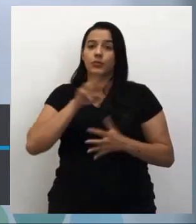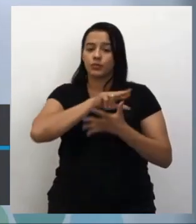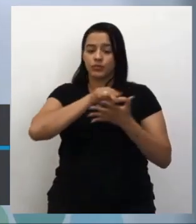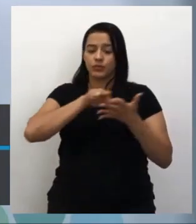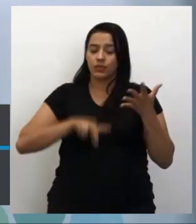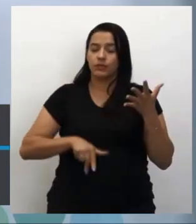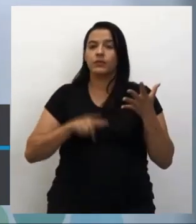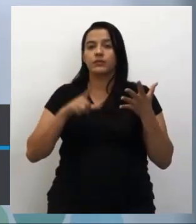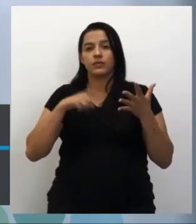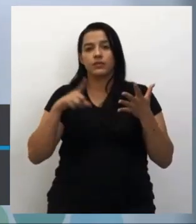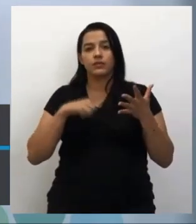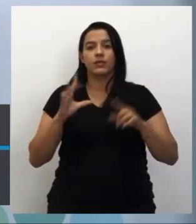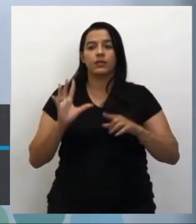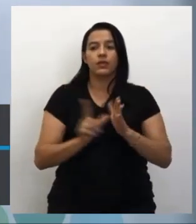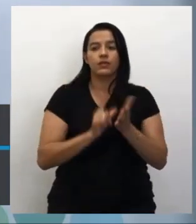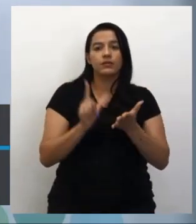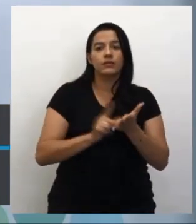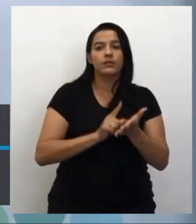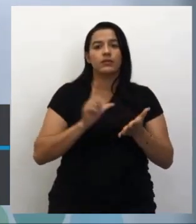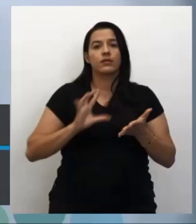constituem a obra literária